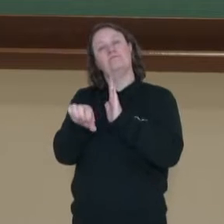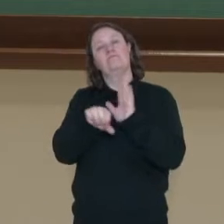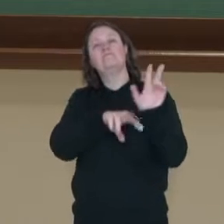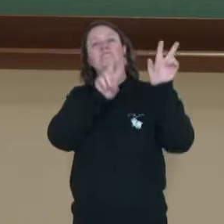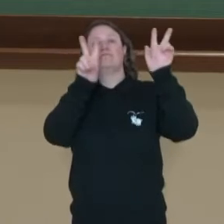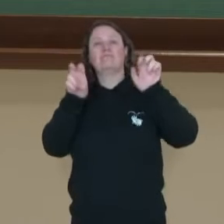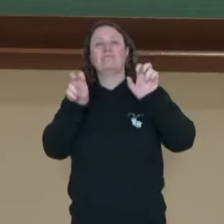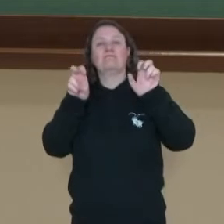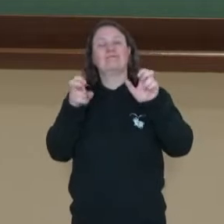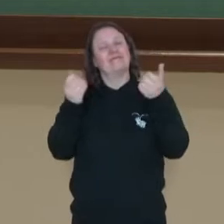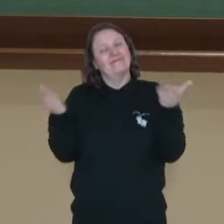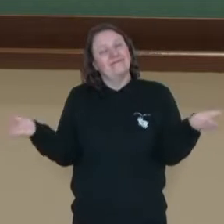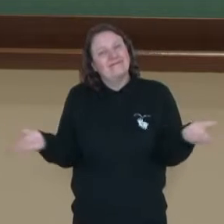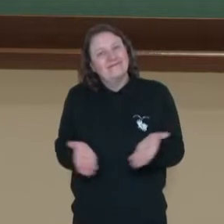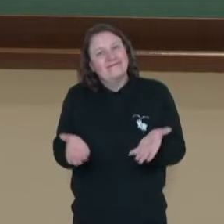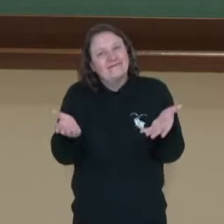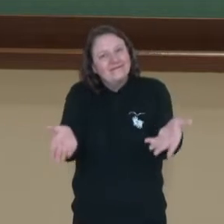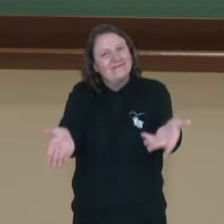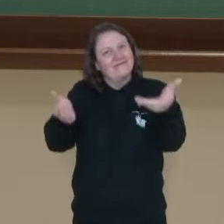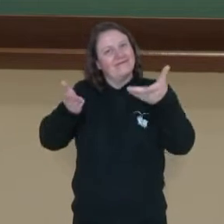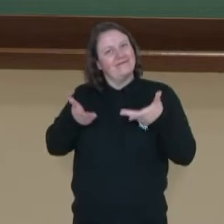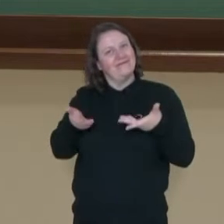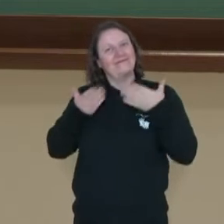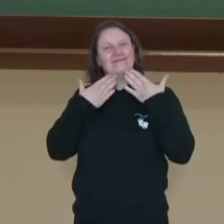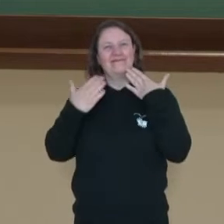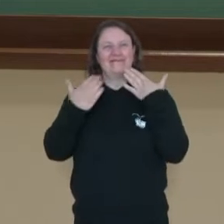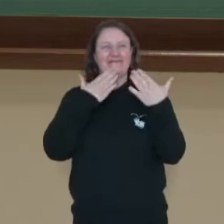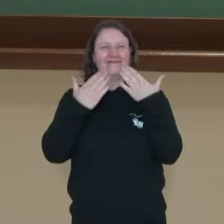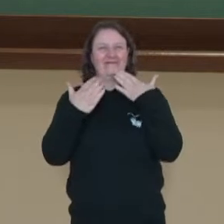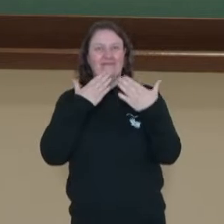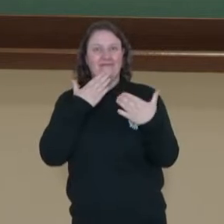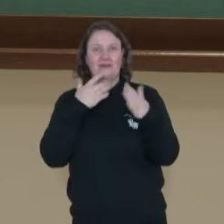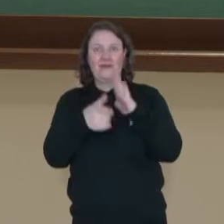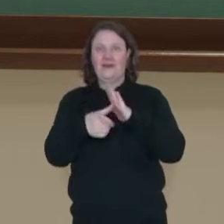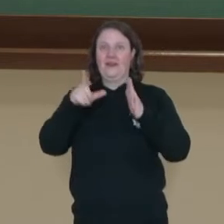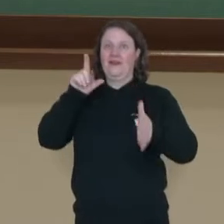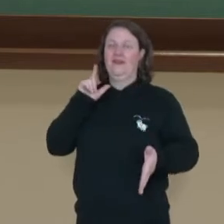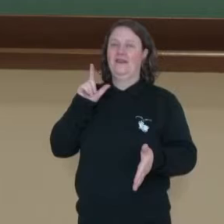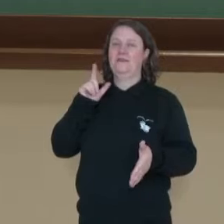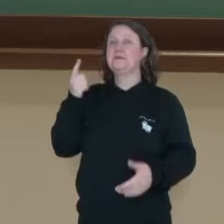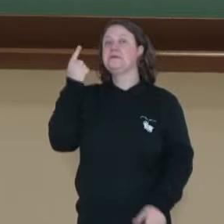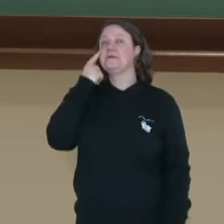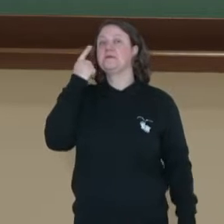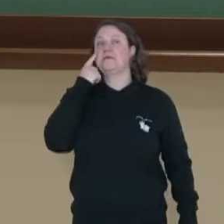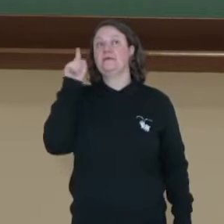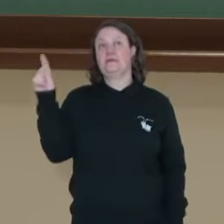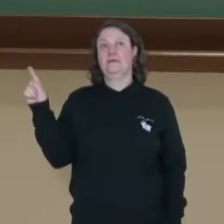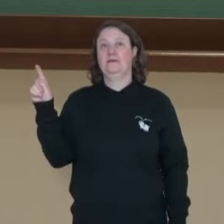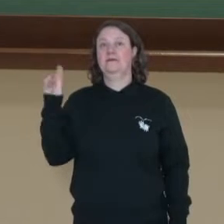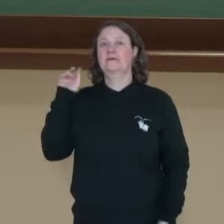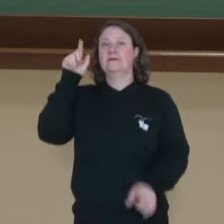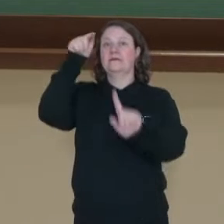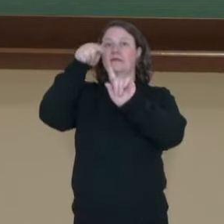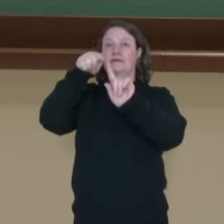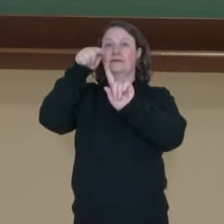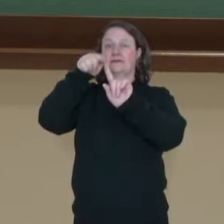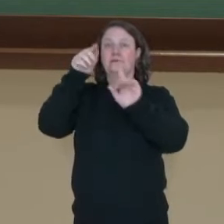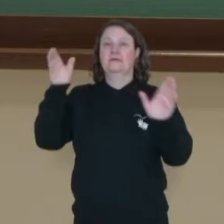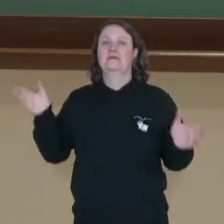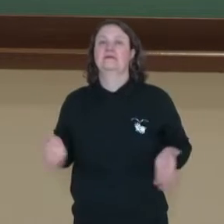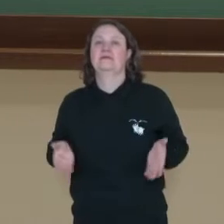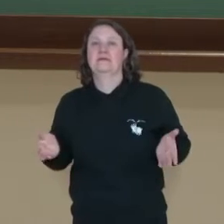eu convido você a conversar com a gente. Mas antes, vamos dar uma olhada aqui nos nossos objetivos,